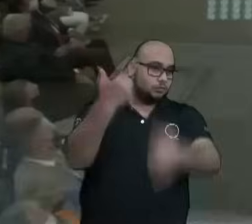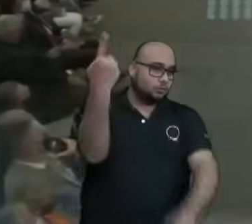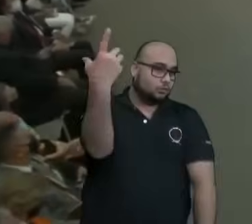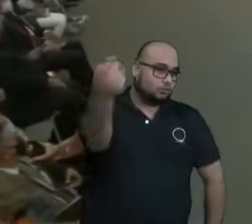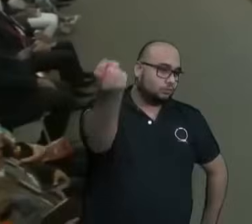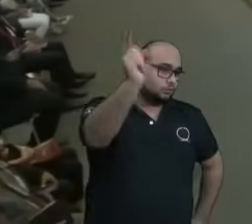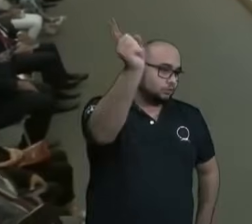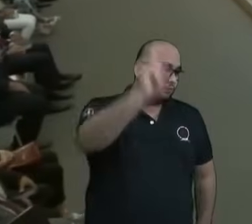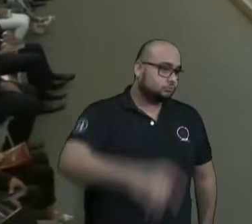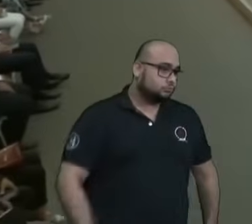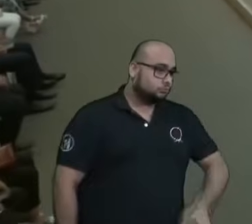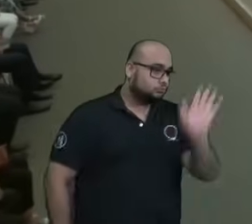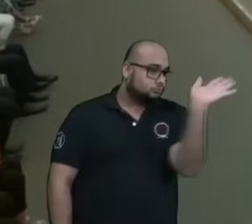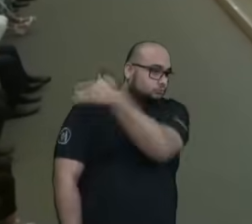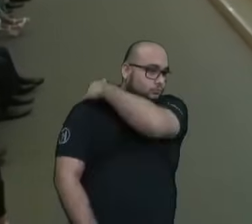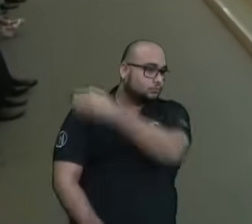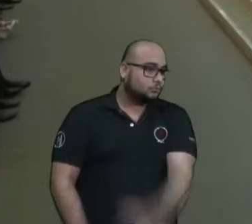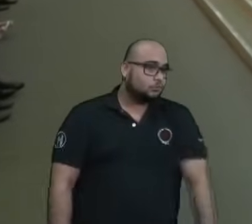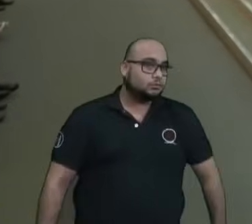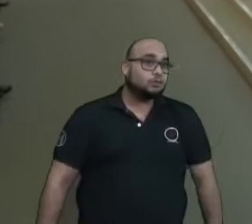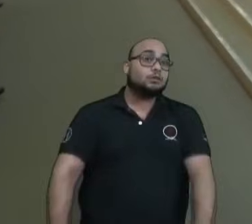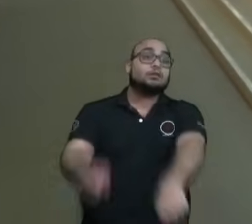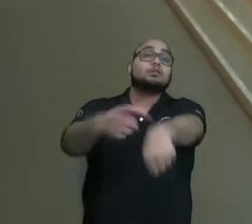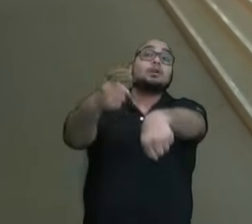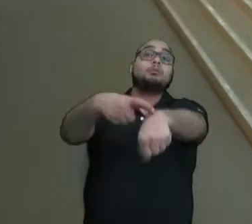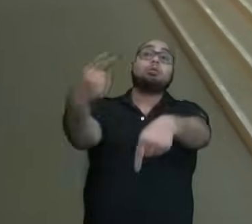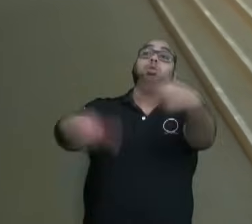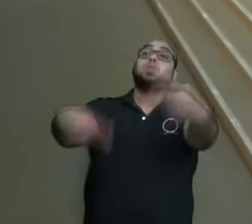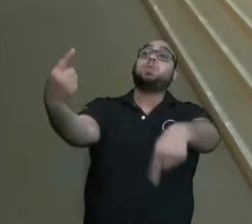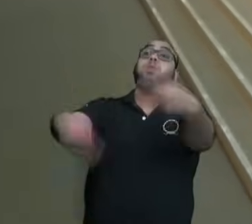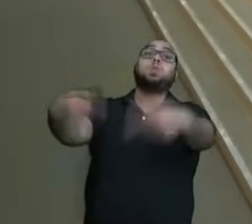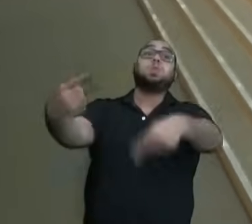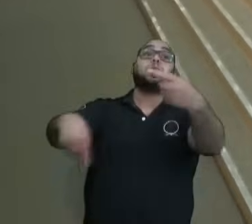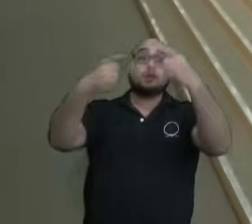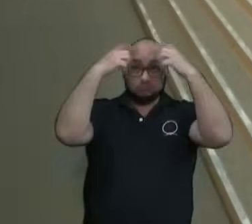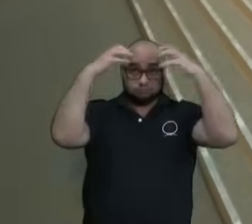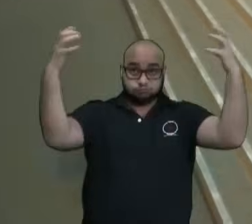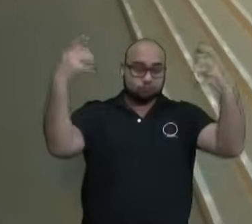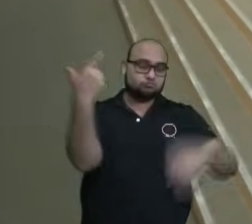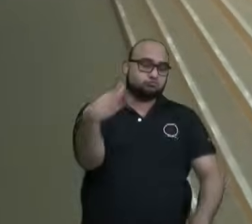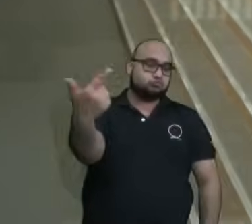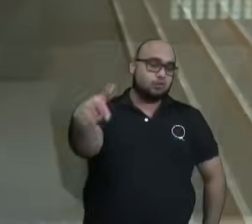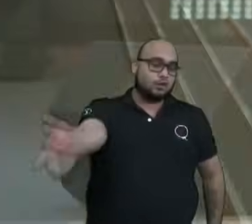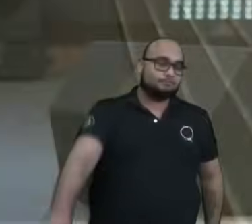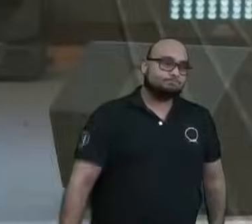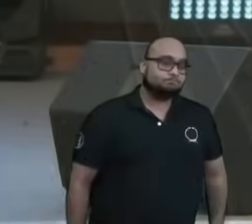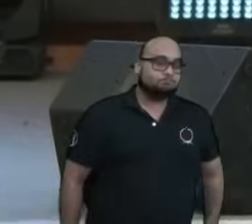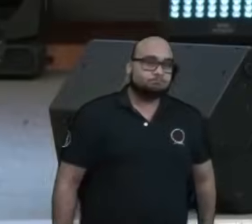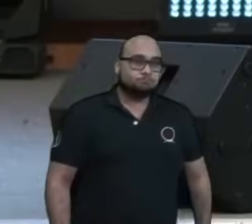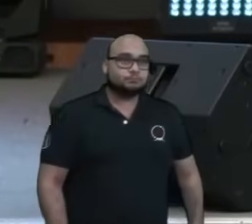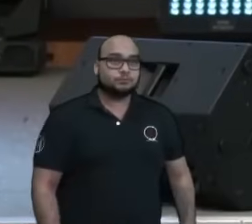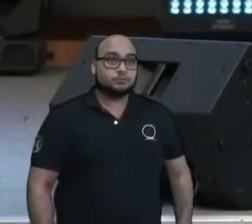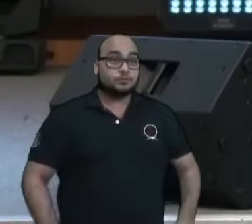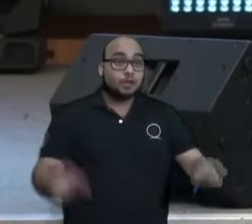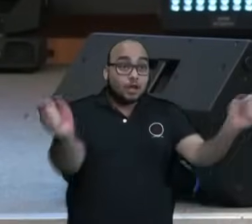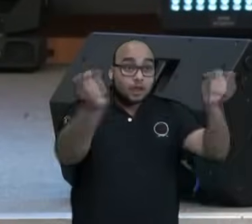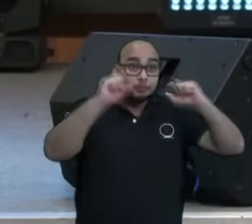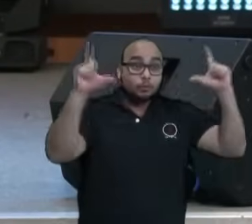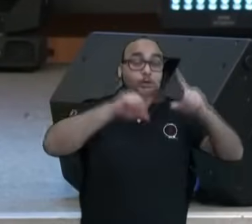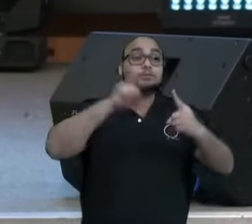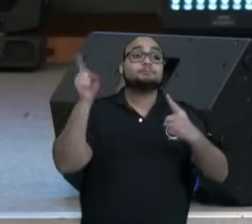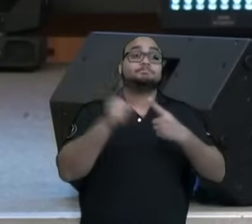de brincadeira comigo que eu não tenho tempo para esse negócio não Agora presta atenção que eu vou dizer para você agora são os alertas primeiro eu já vou